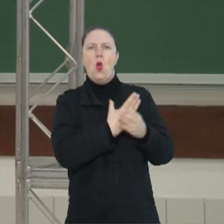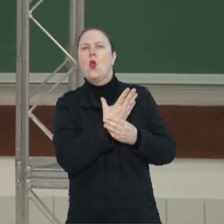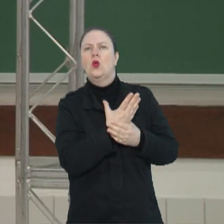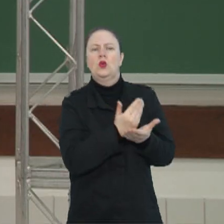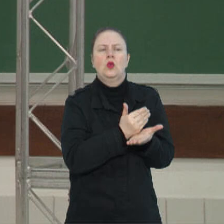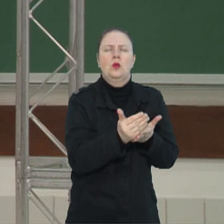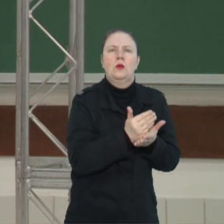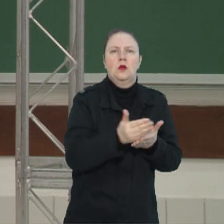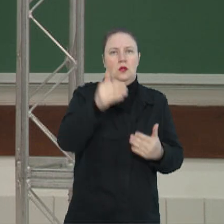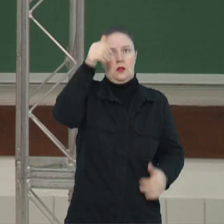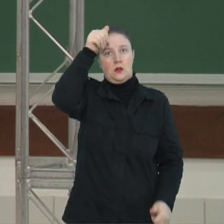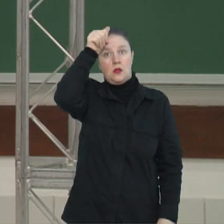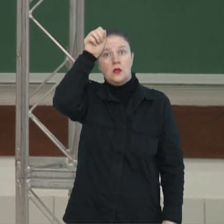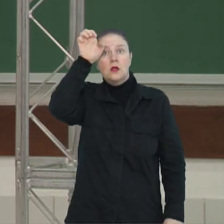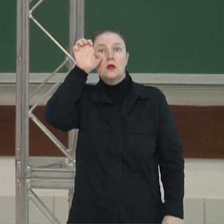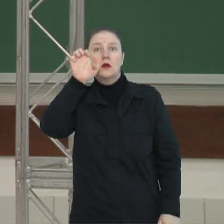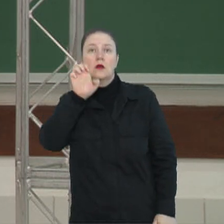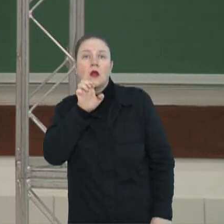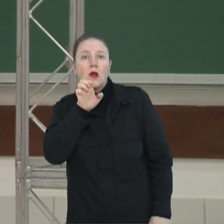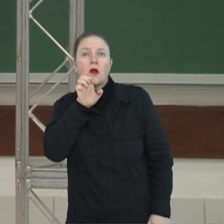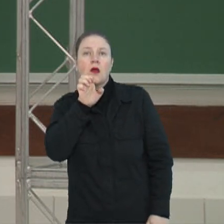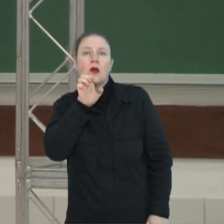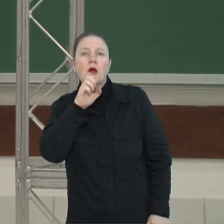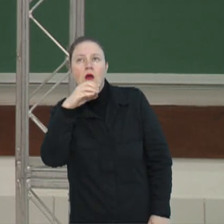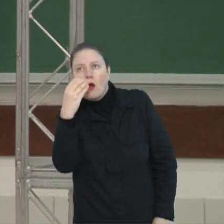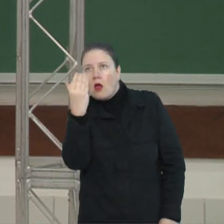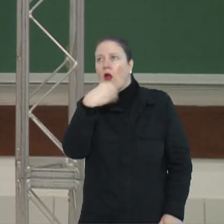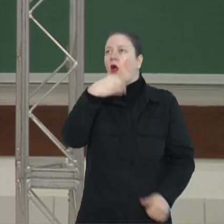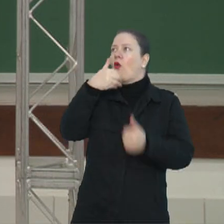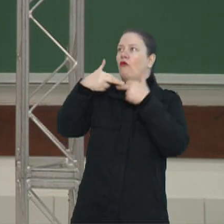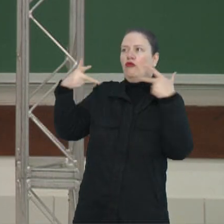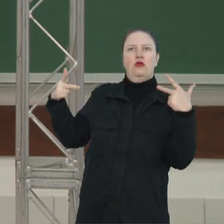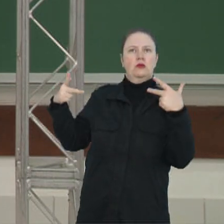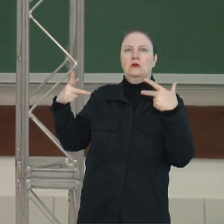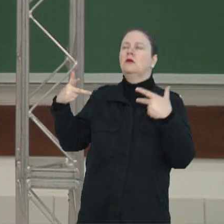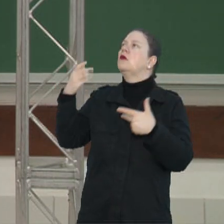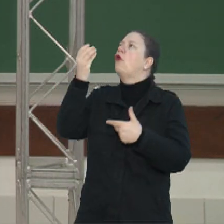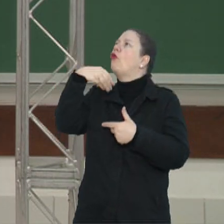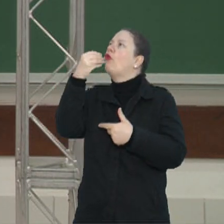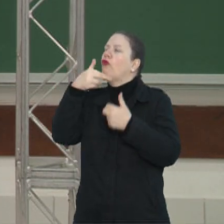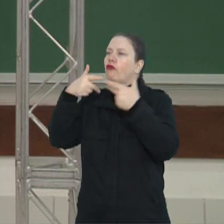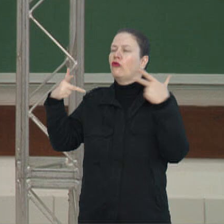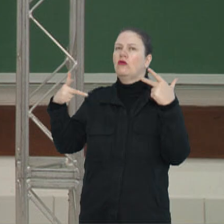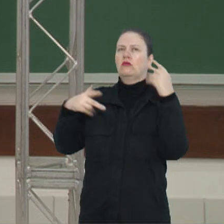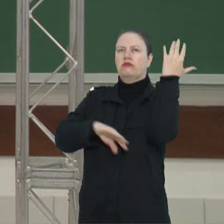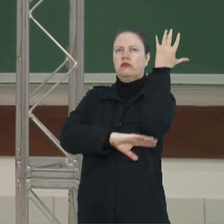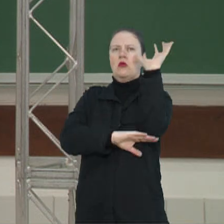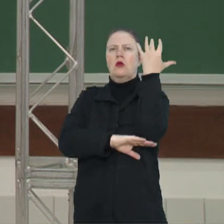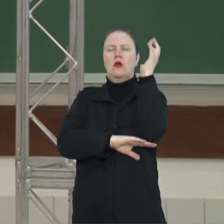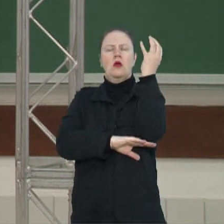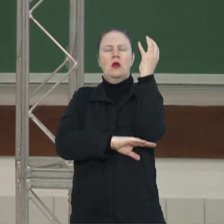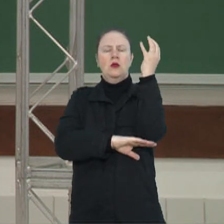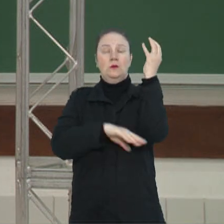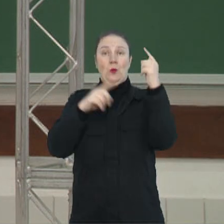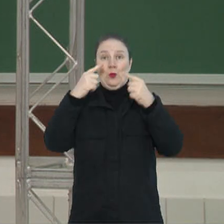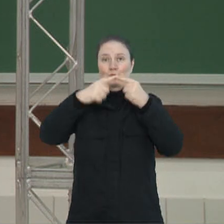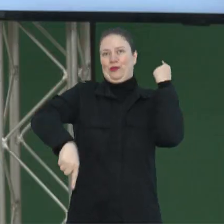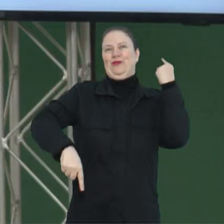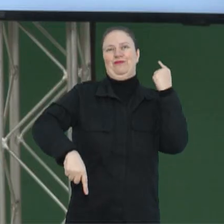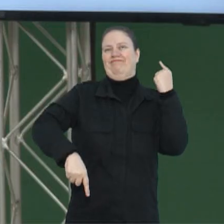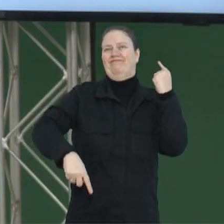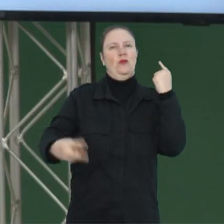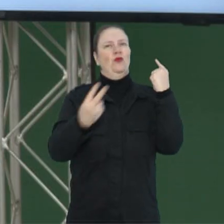e Eva, né? Ao consumirem o fruto, né? Da árvore proibida, o fruto proibido, né? Da árvore lá, né? Nós temos